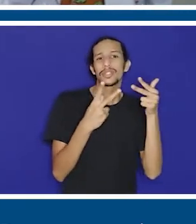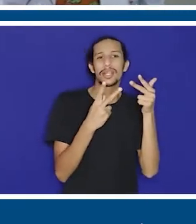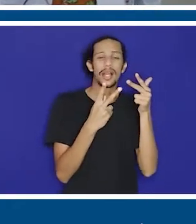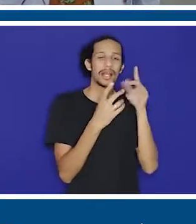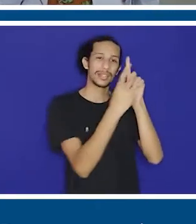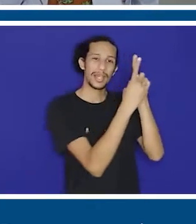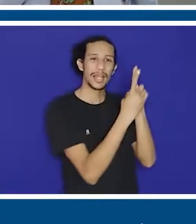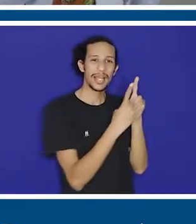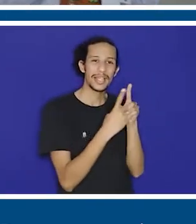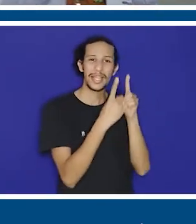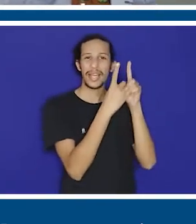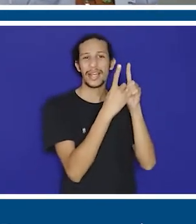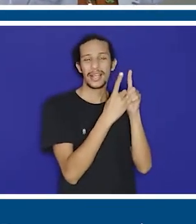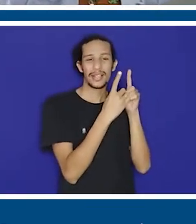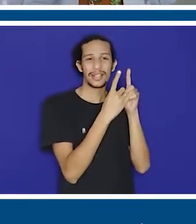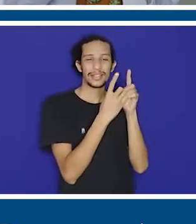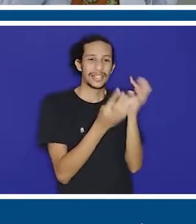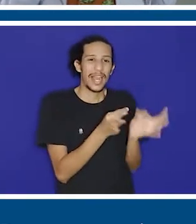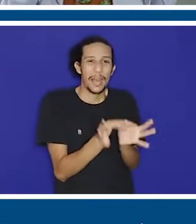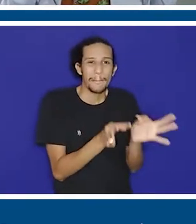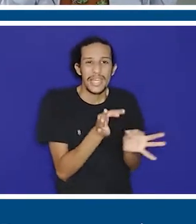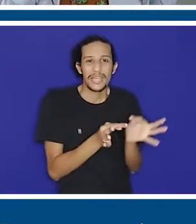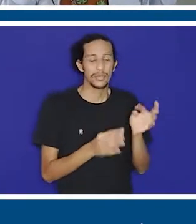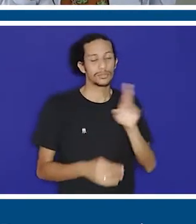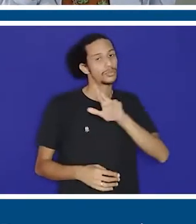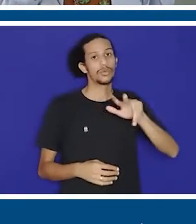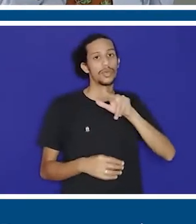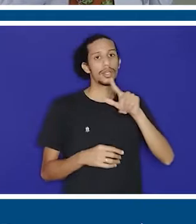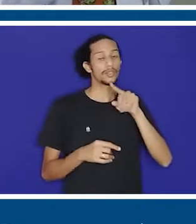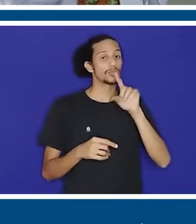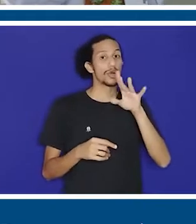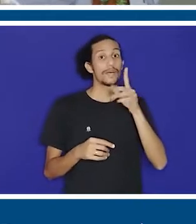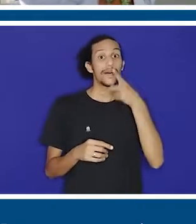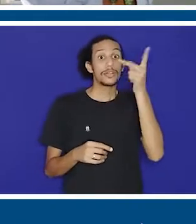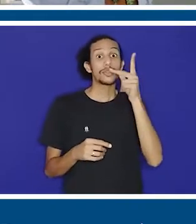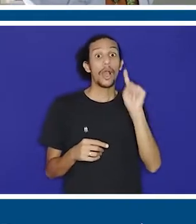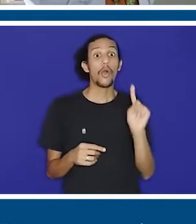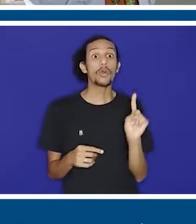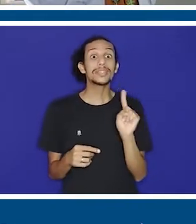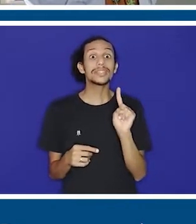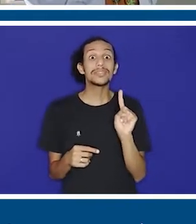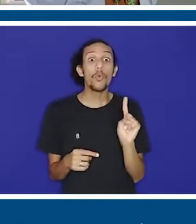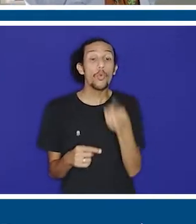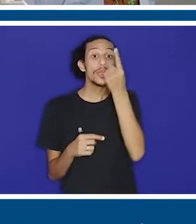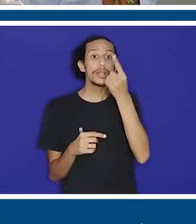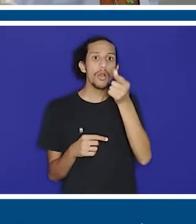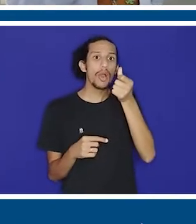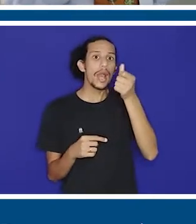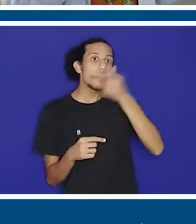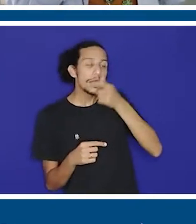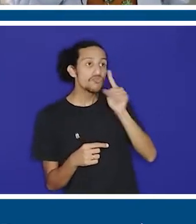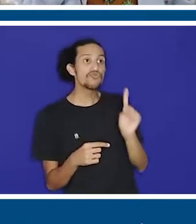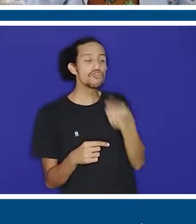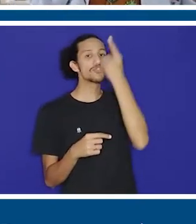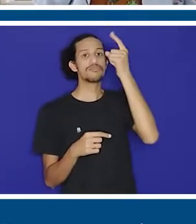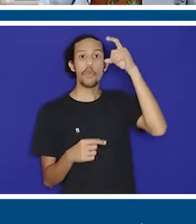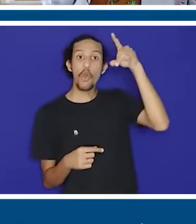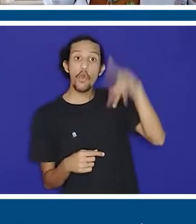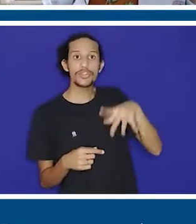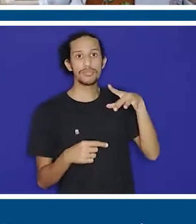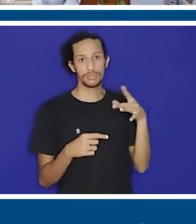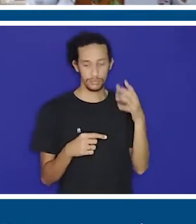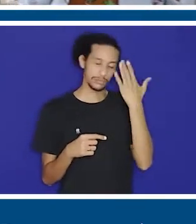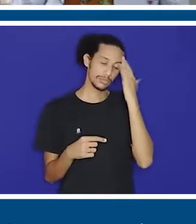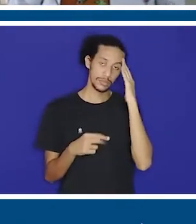estou focando aqui como se essa fosse a minha única opção. Tá? É interessante